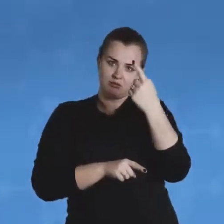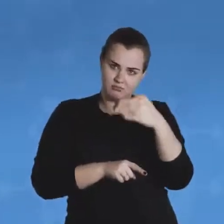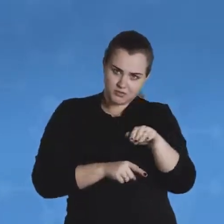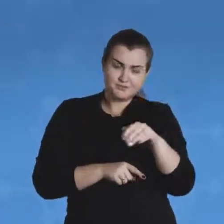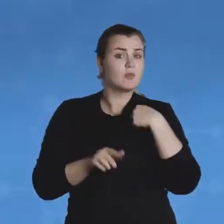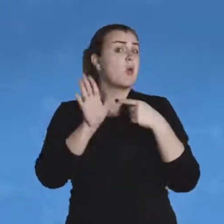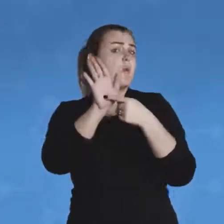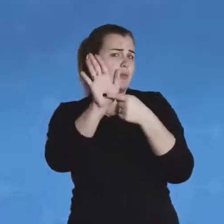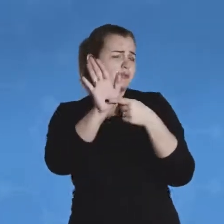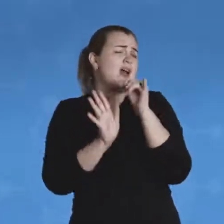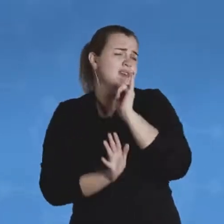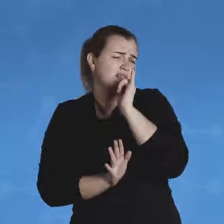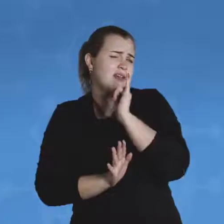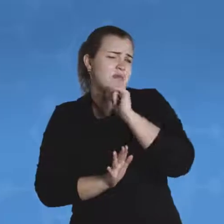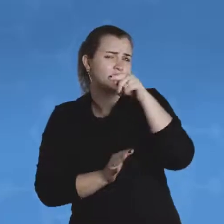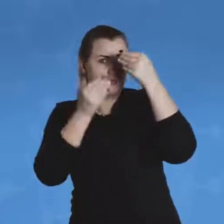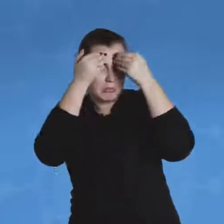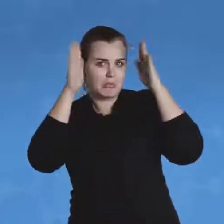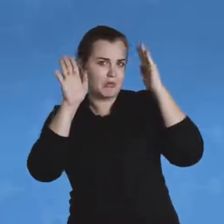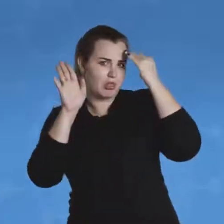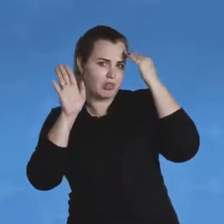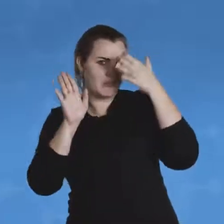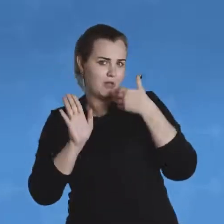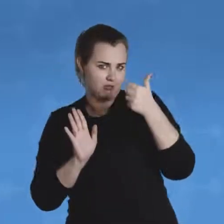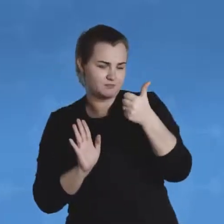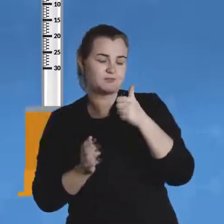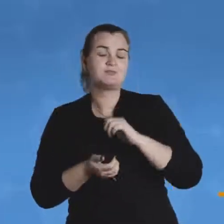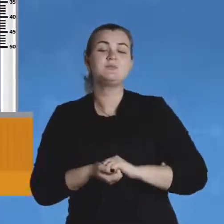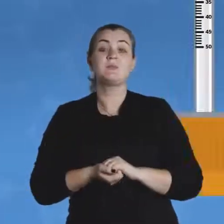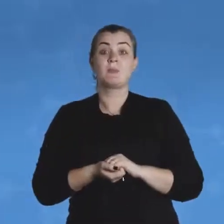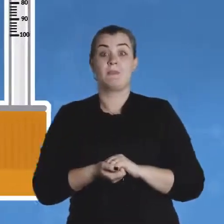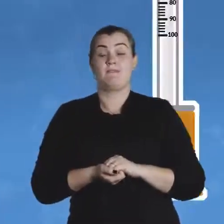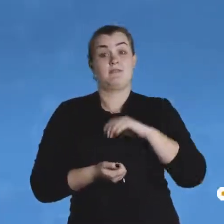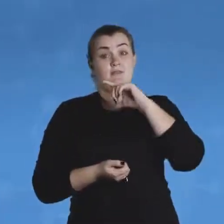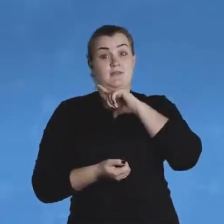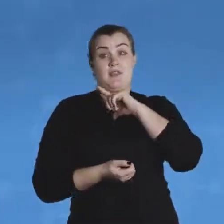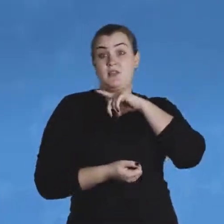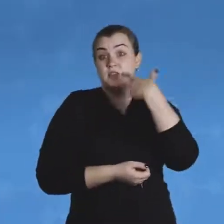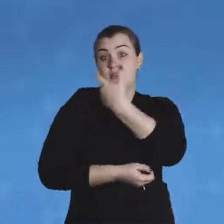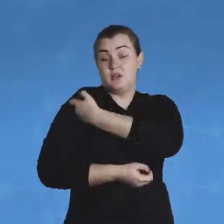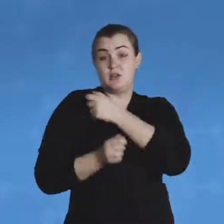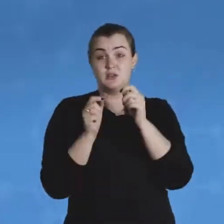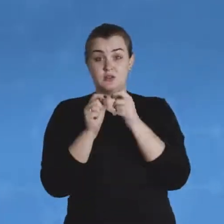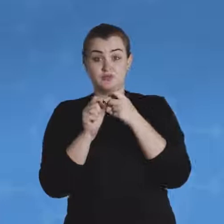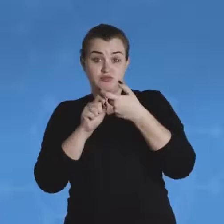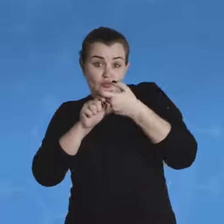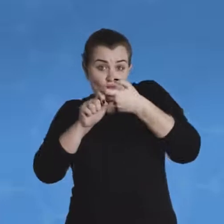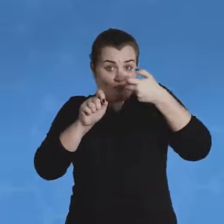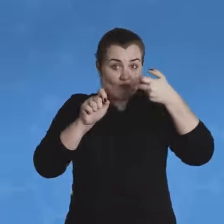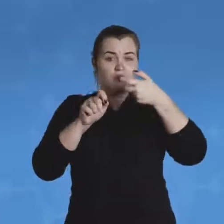Vou te mostrar alguns exemplos para que você entenda melhor. Com as seringas de 100 unidades, é possível aspirar